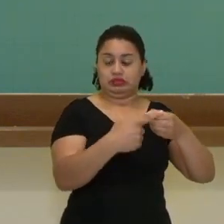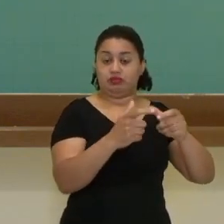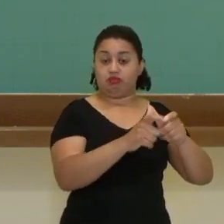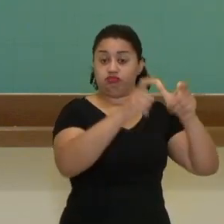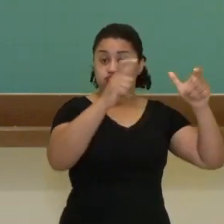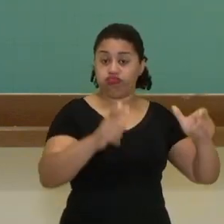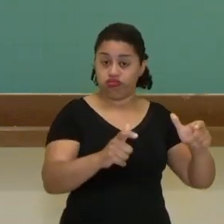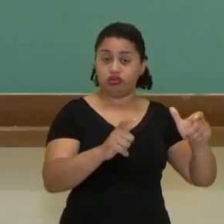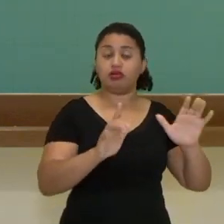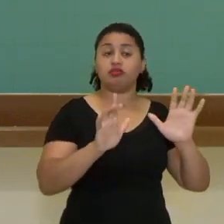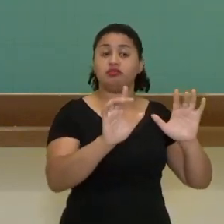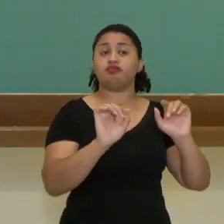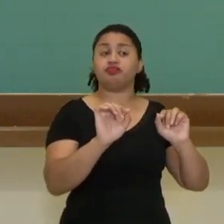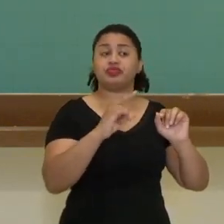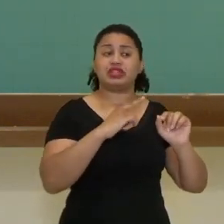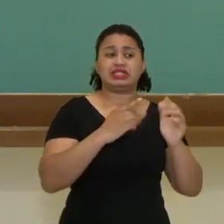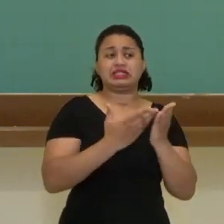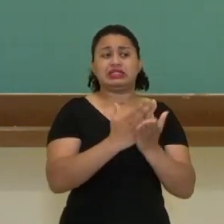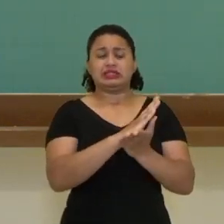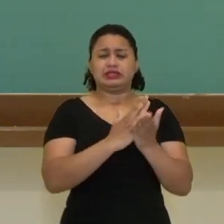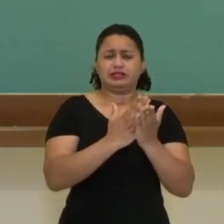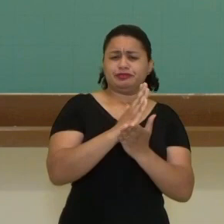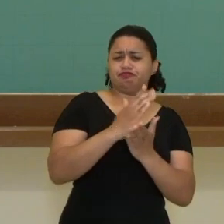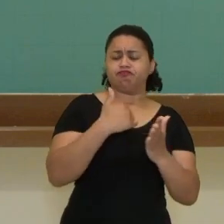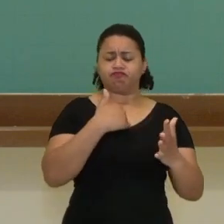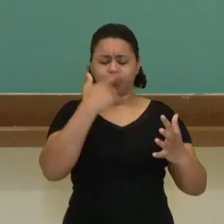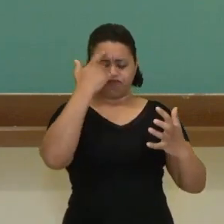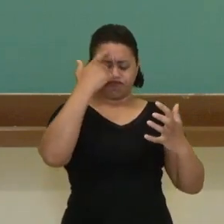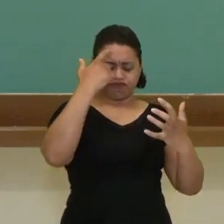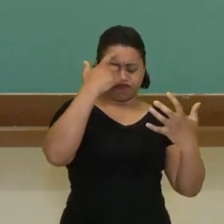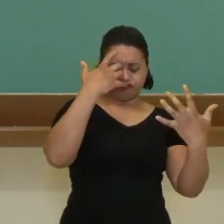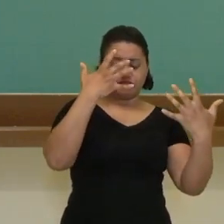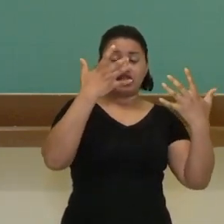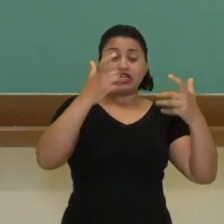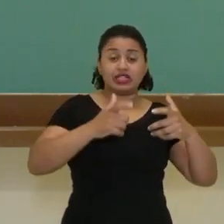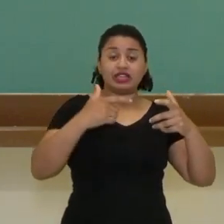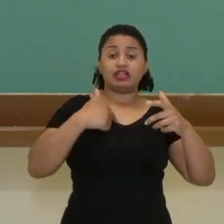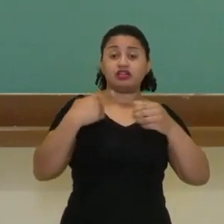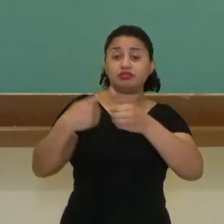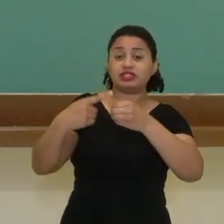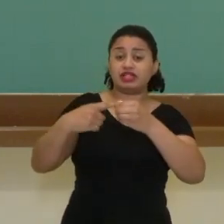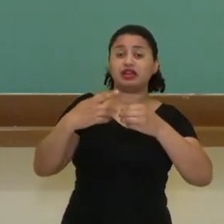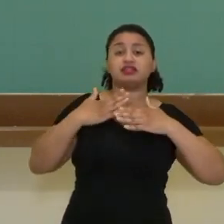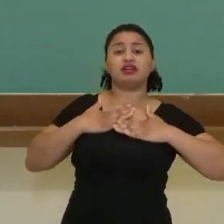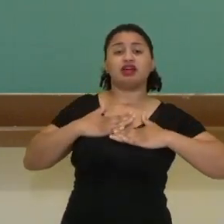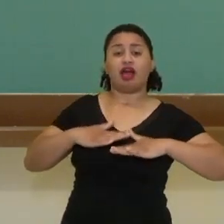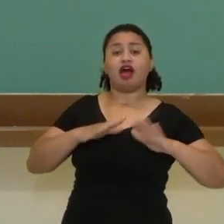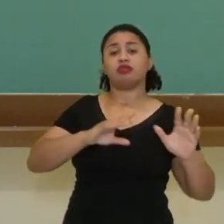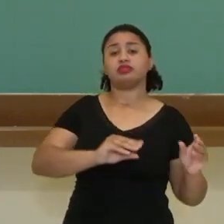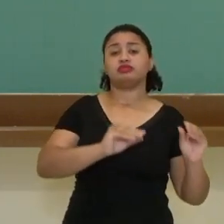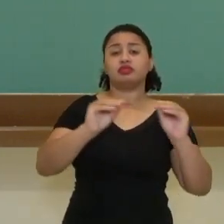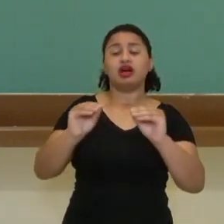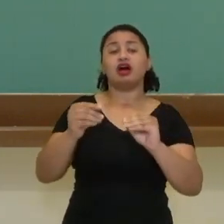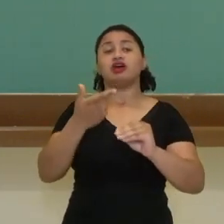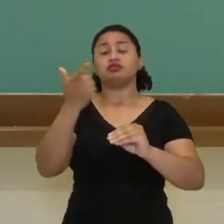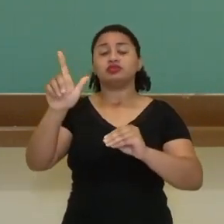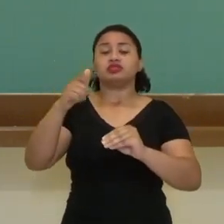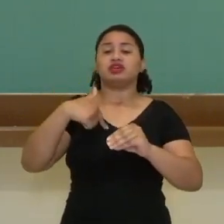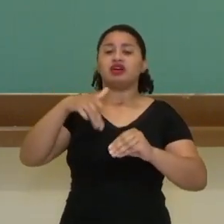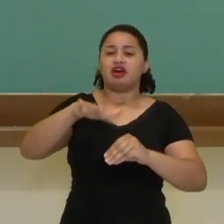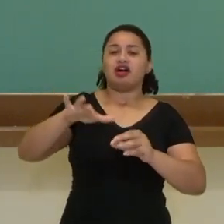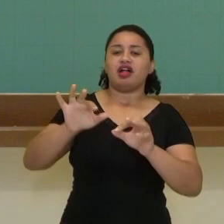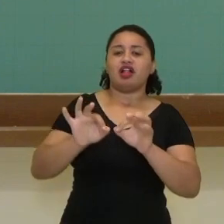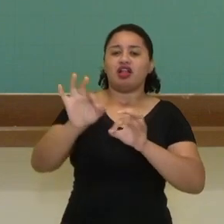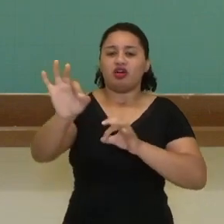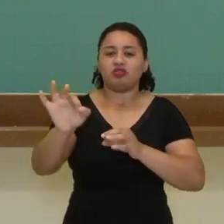grande, trazia desconforto mental para ele. Então ele queria uma cidade tranquila e ele vai para o interior da França, ele vai para Arles, e